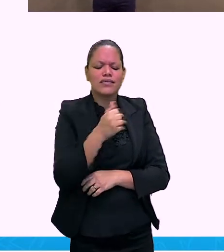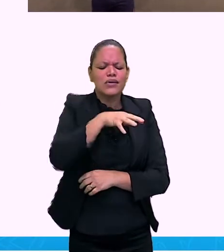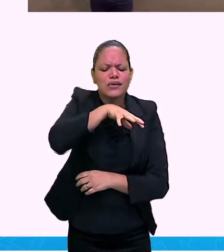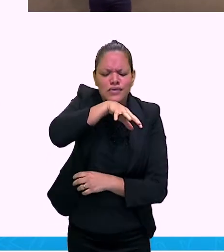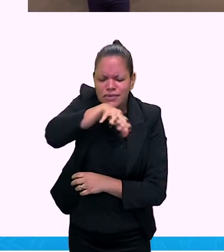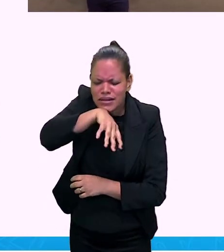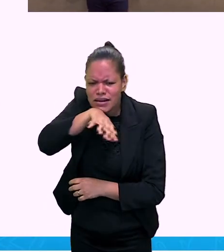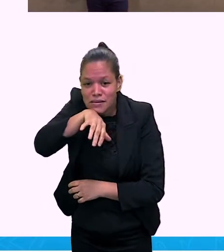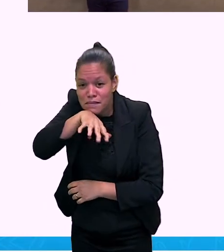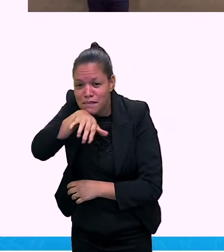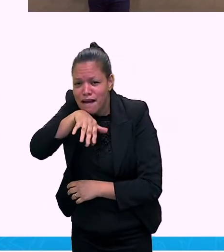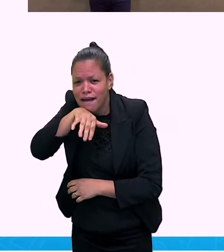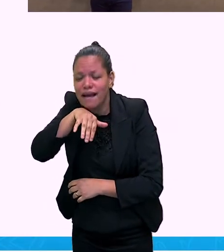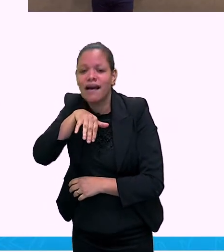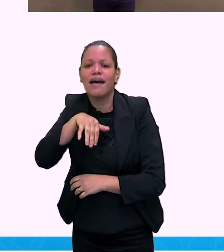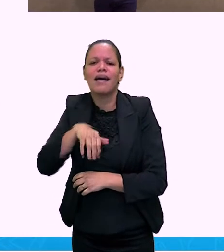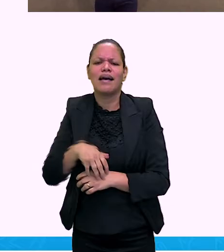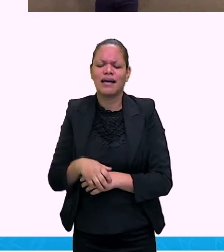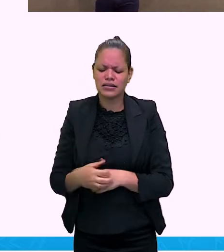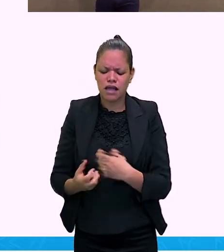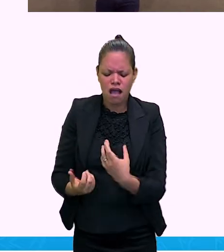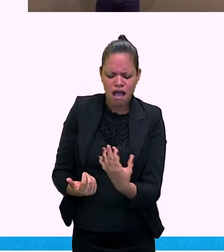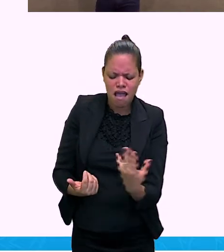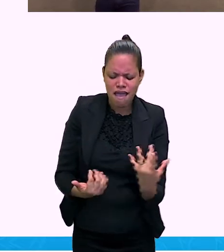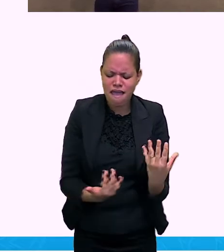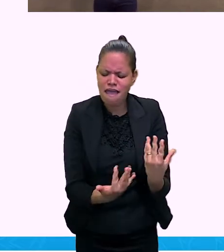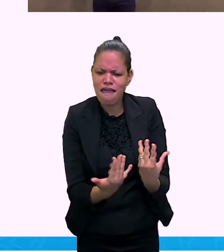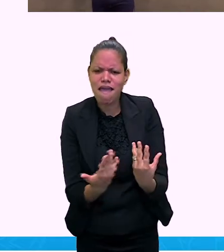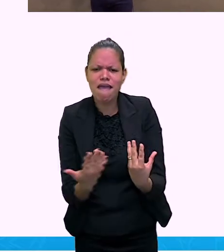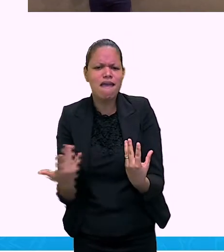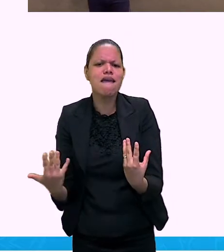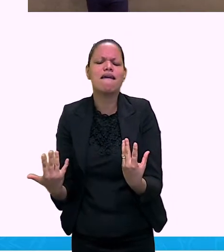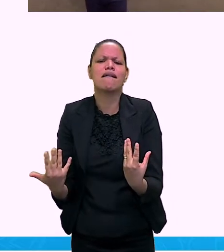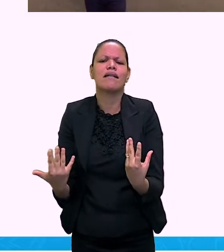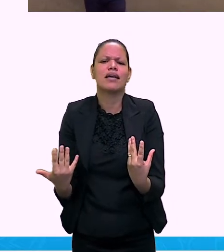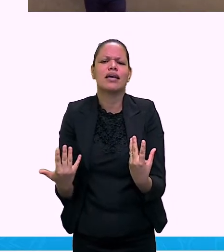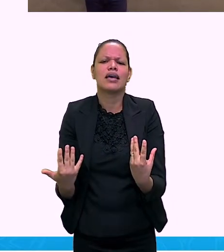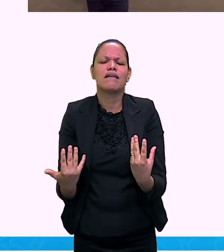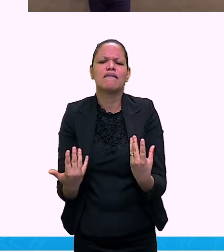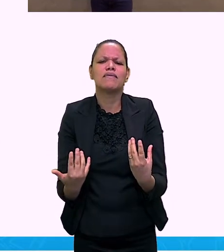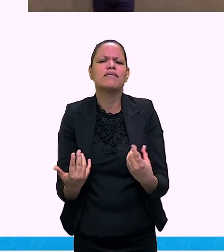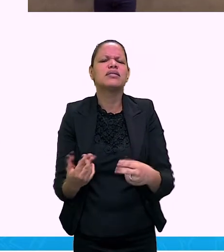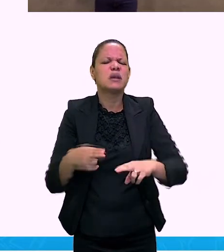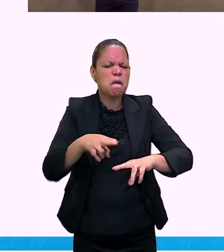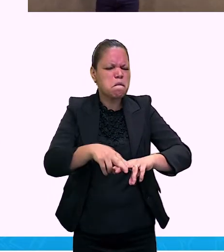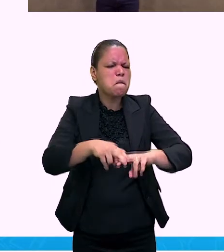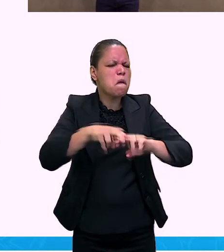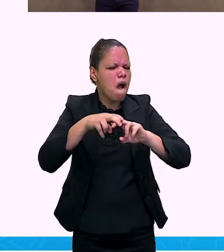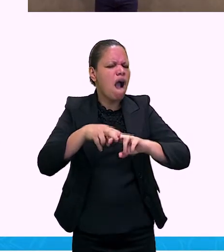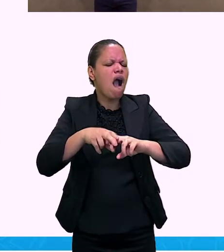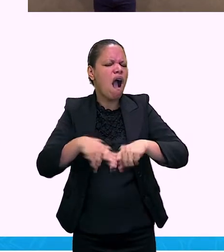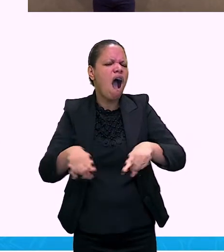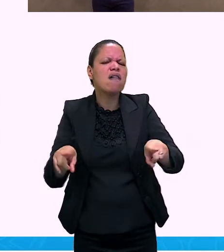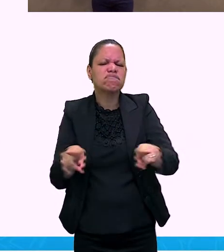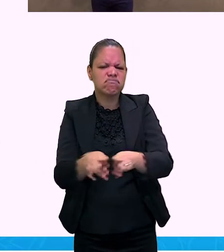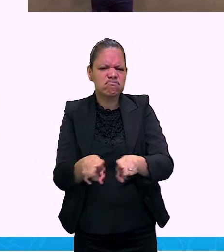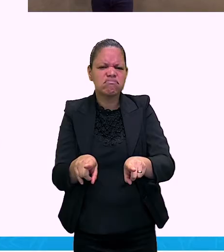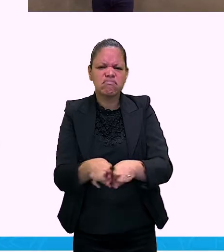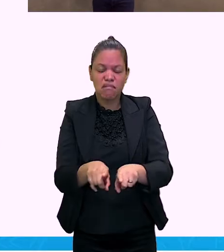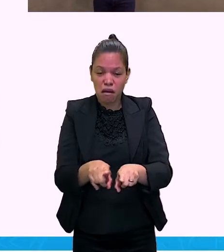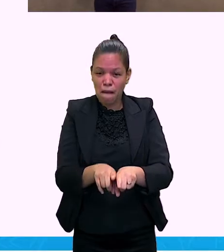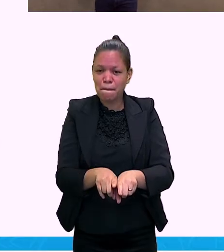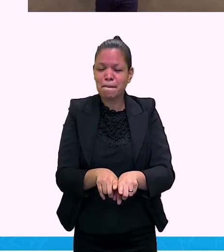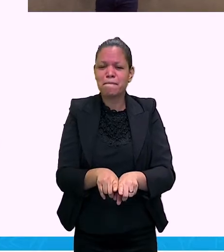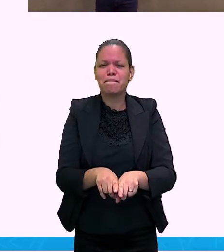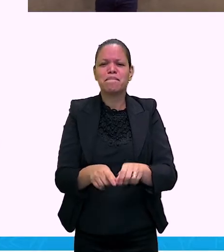como os alimentos, ervas e plantas, até mesmo por questão medicinal, porque naquela época não existia farmácia, então